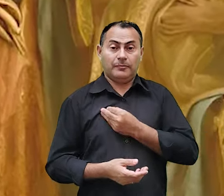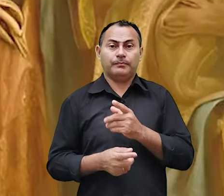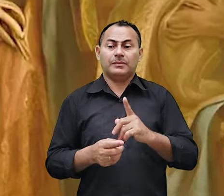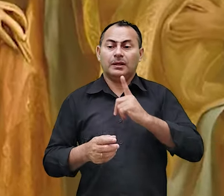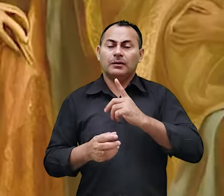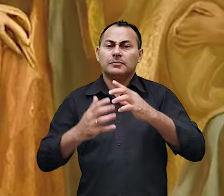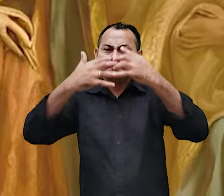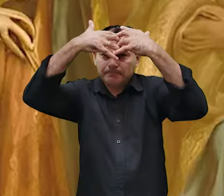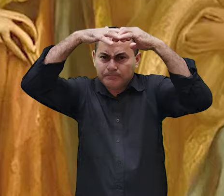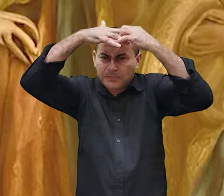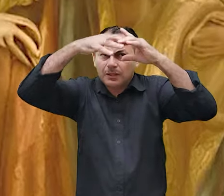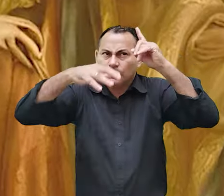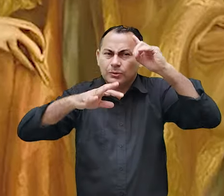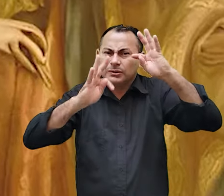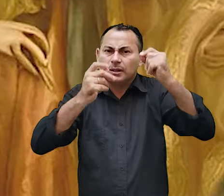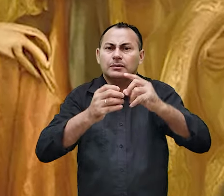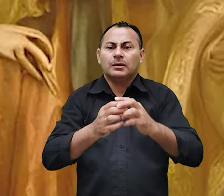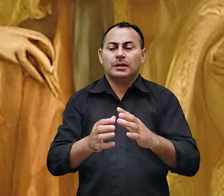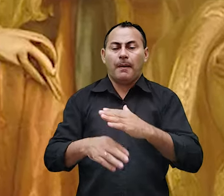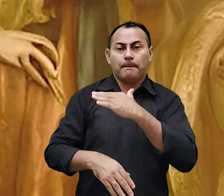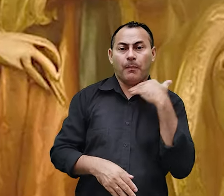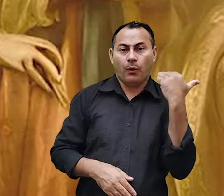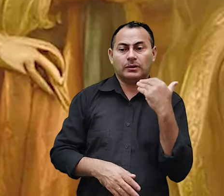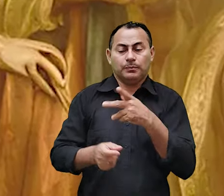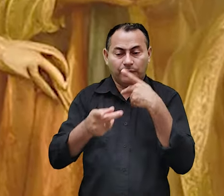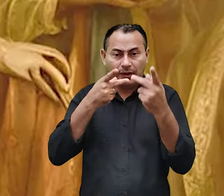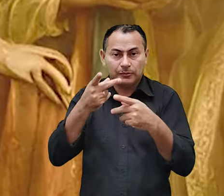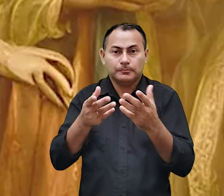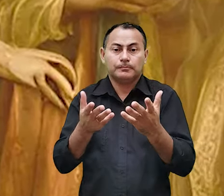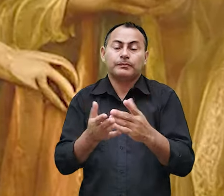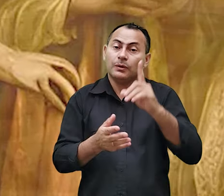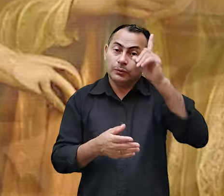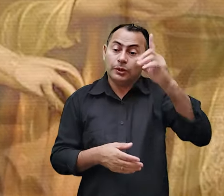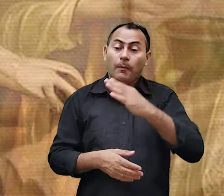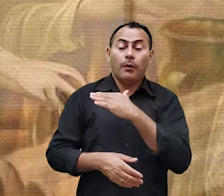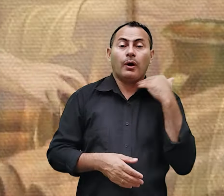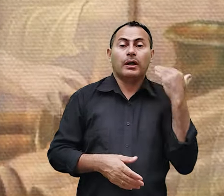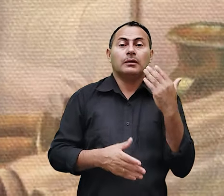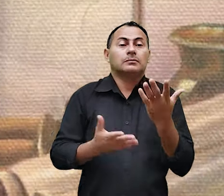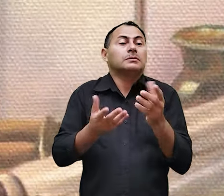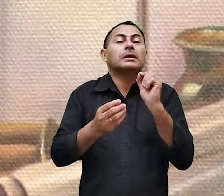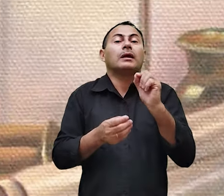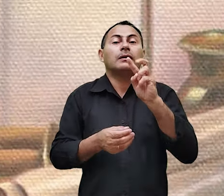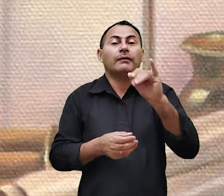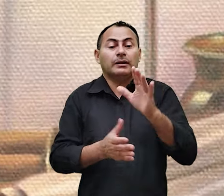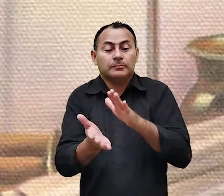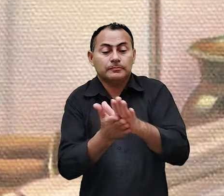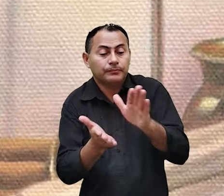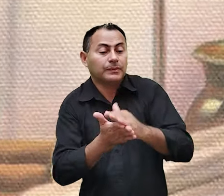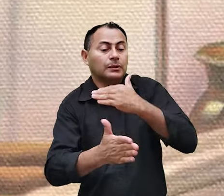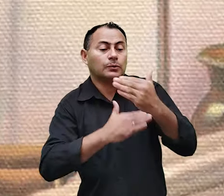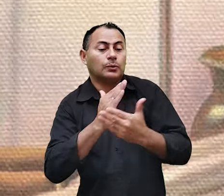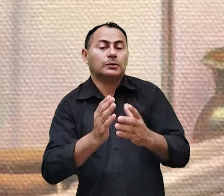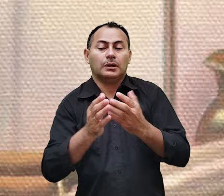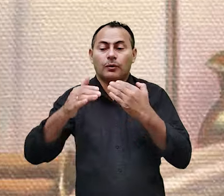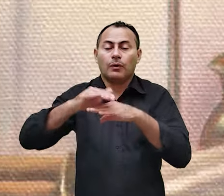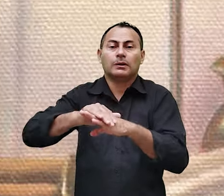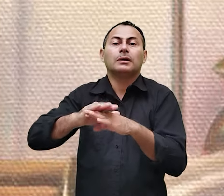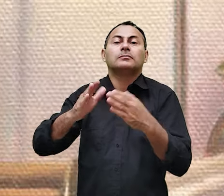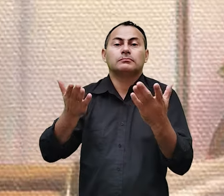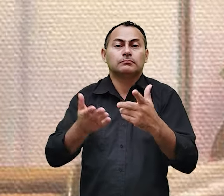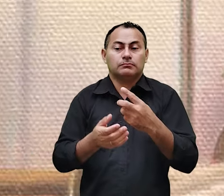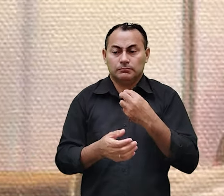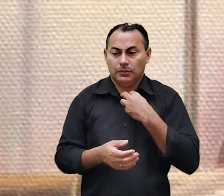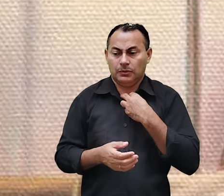viveu. Entretanto, um dia ele refletiu sobre tudo que tinha e sobre a morte e disse: um dia vou morrer, e quem é que vai gastar tudo